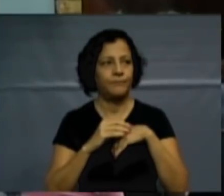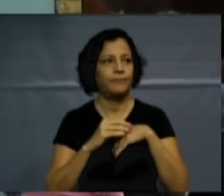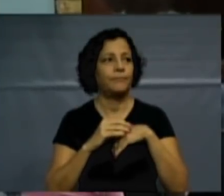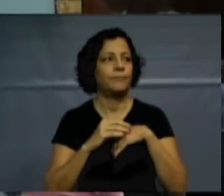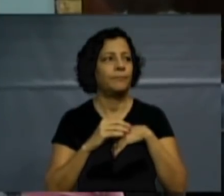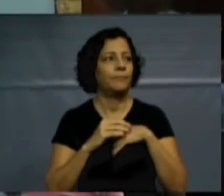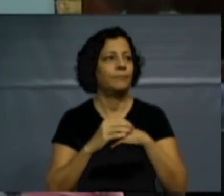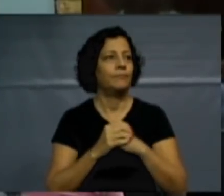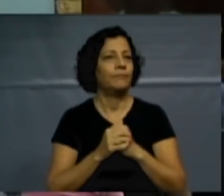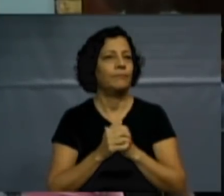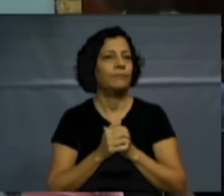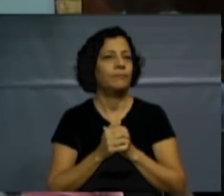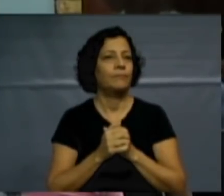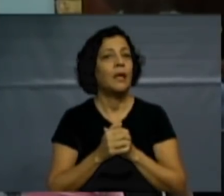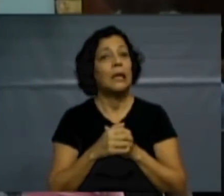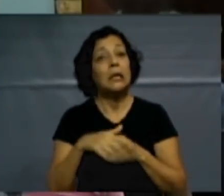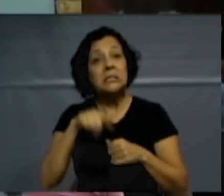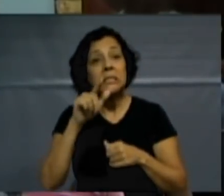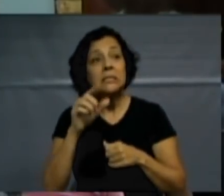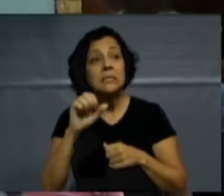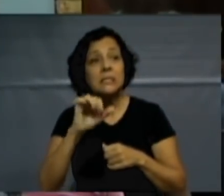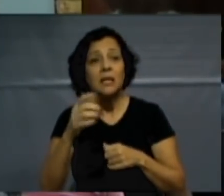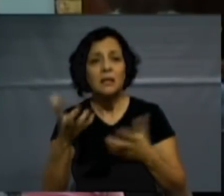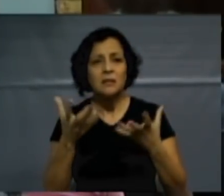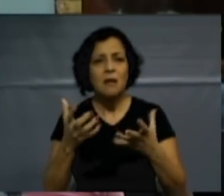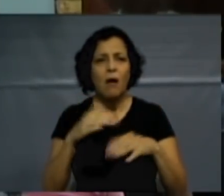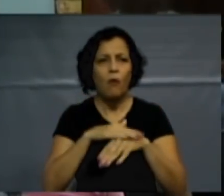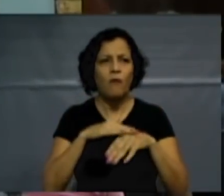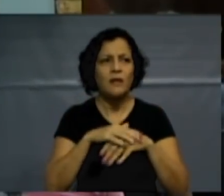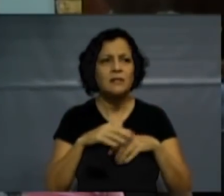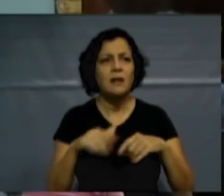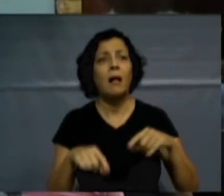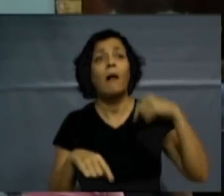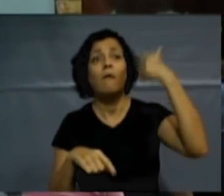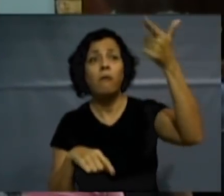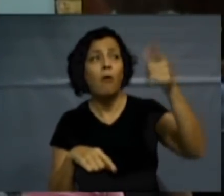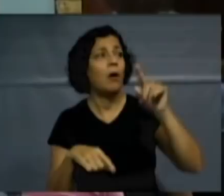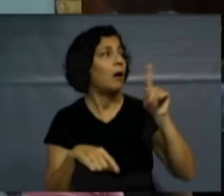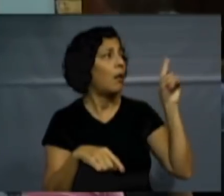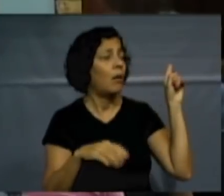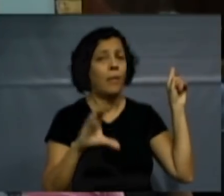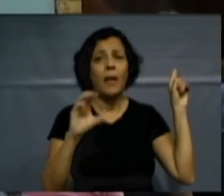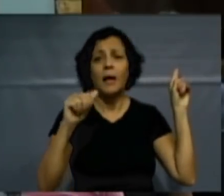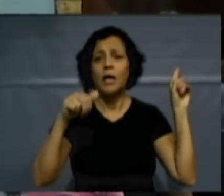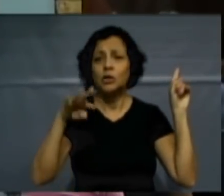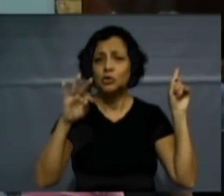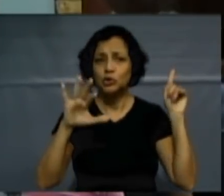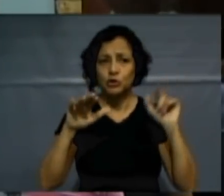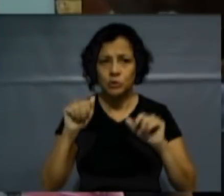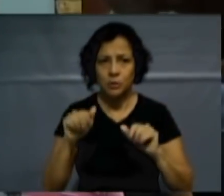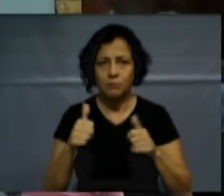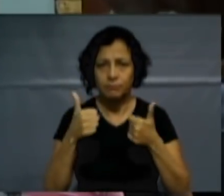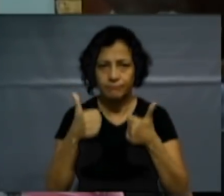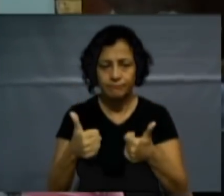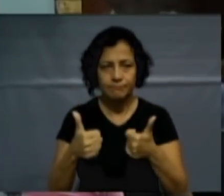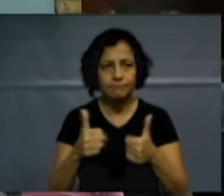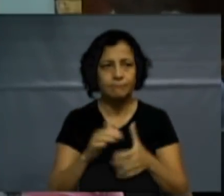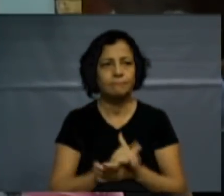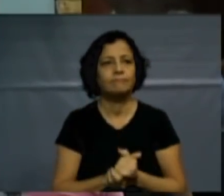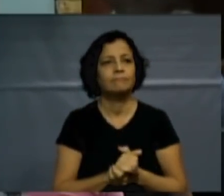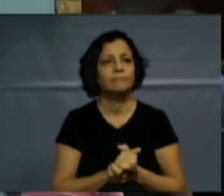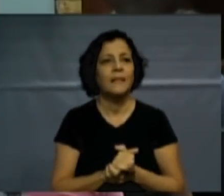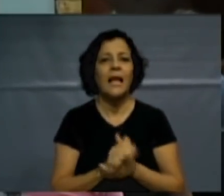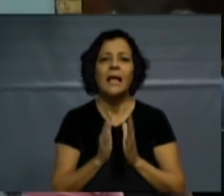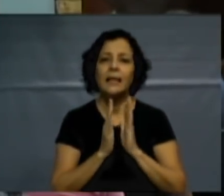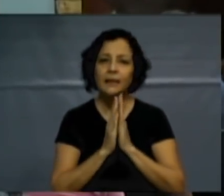conversar, vamos lá para a cantina ou vamos lá para frente, que aí fica mais distante, né? E vamos pedir o Ciro para encerrar a primeira parte com